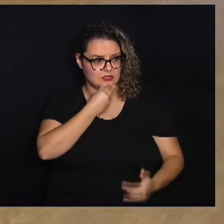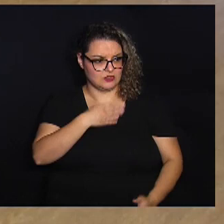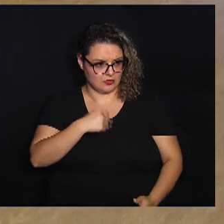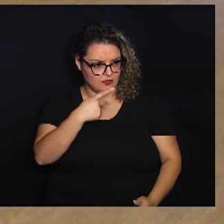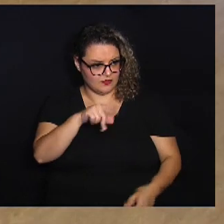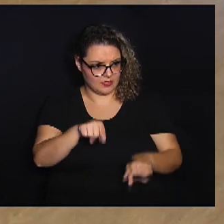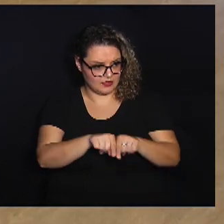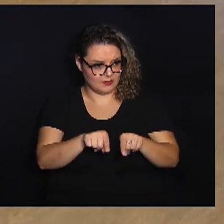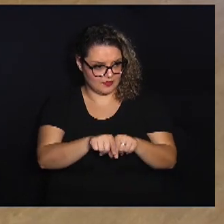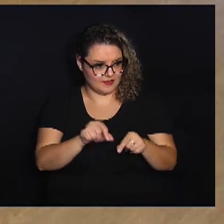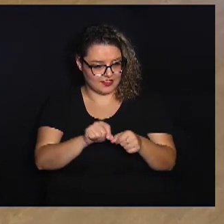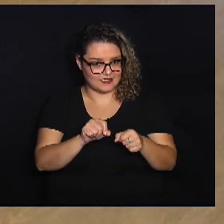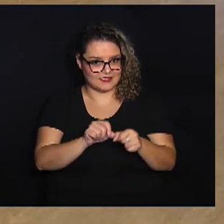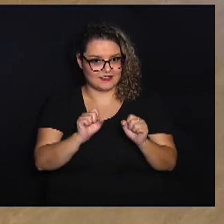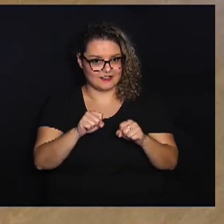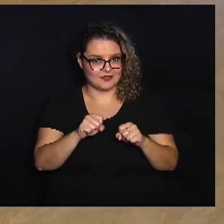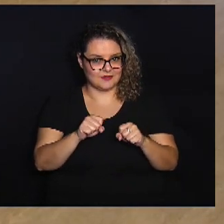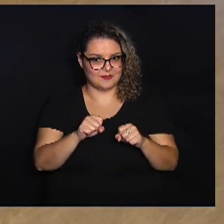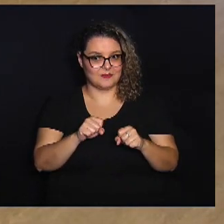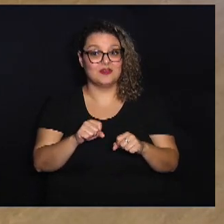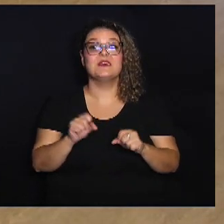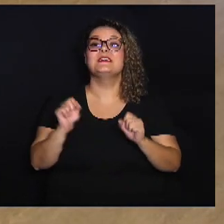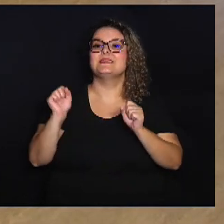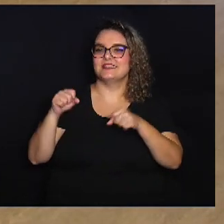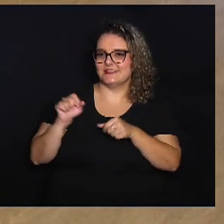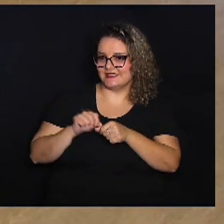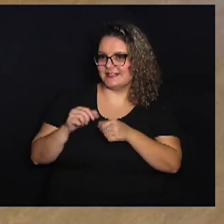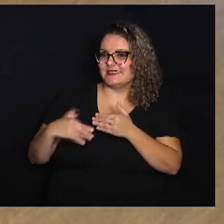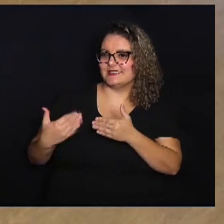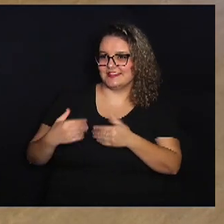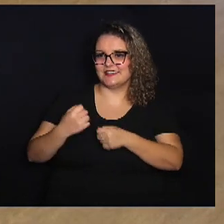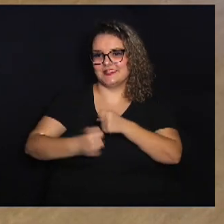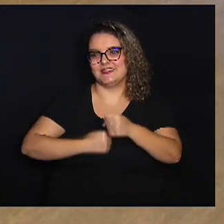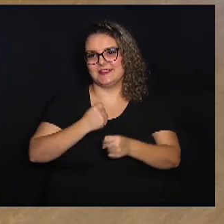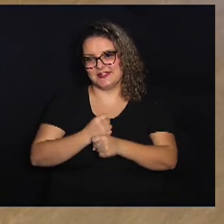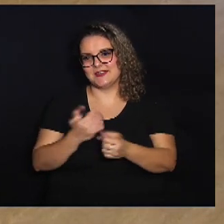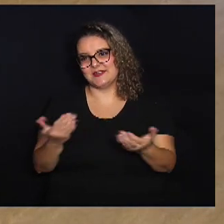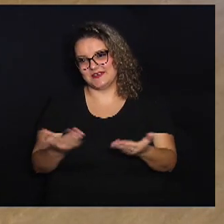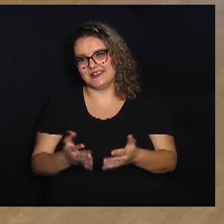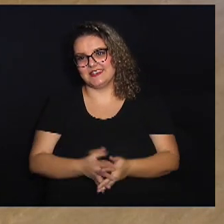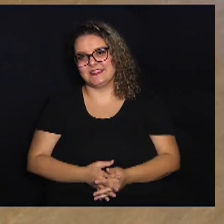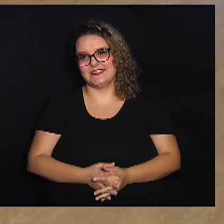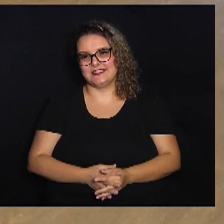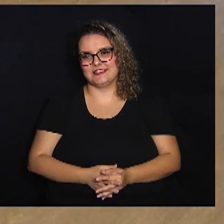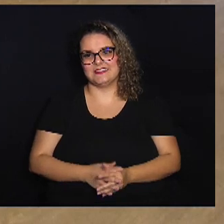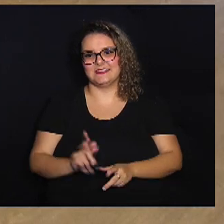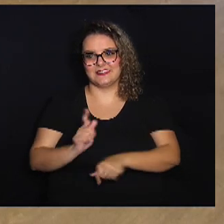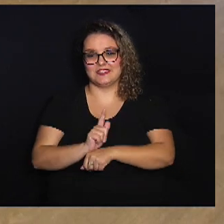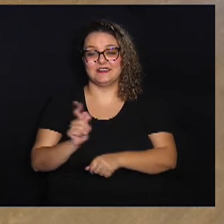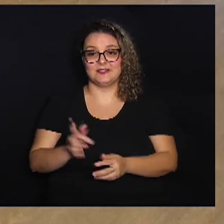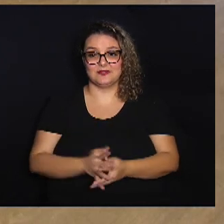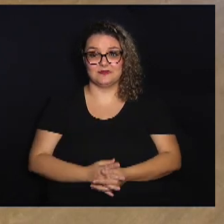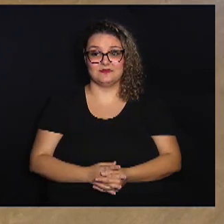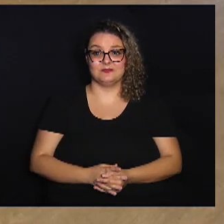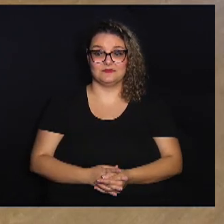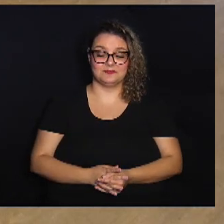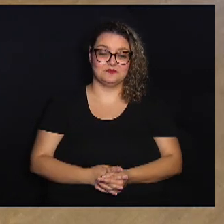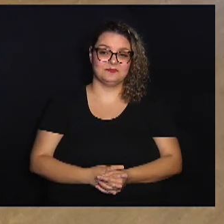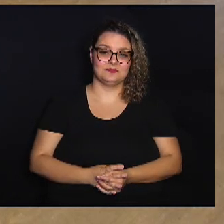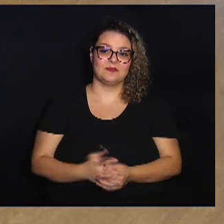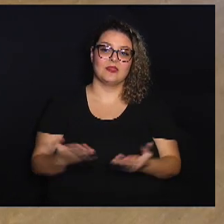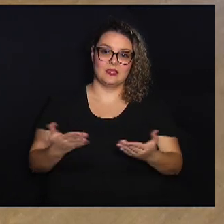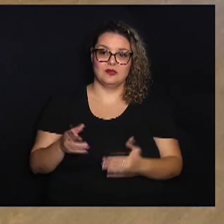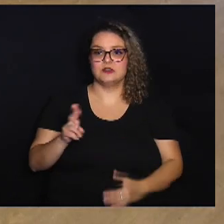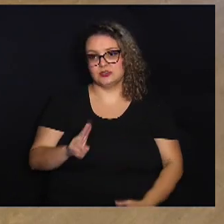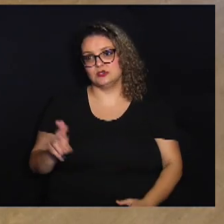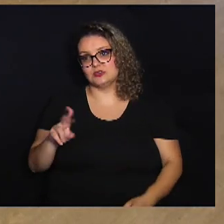fazendo também, né? Ou fez? Ele está fazendo, ele entrou esse ano agora, está fazendo a graduação. Hoje as universidades